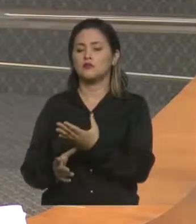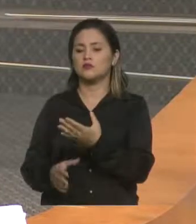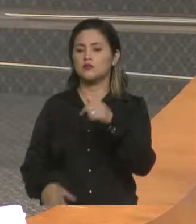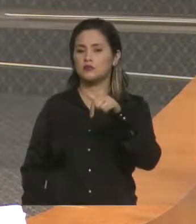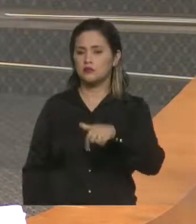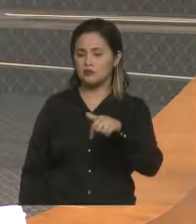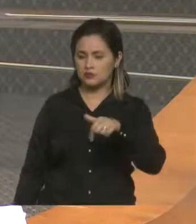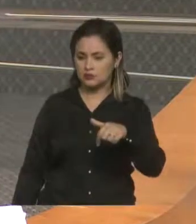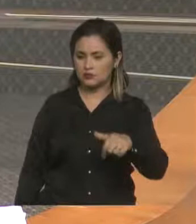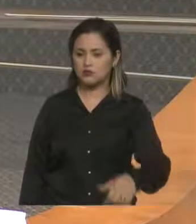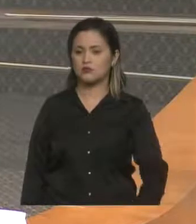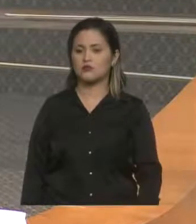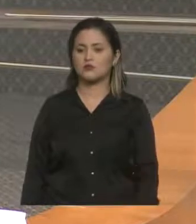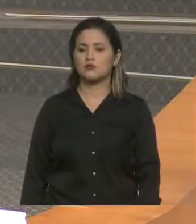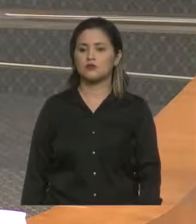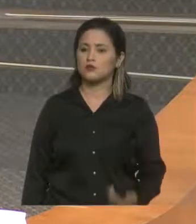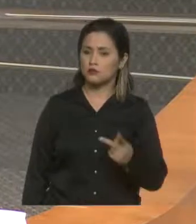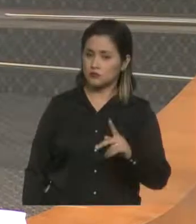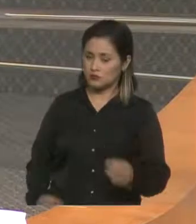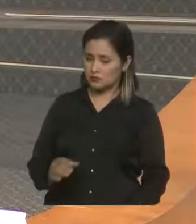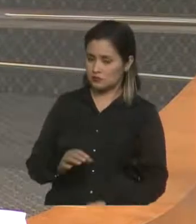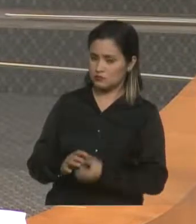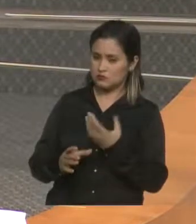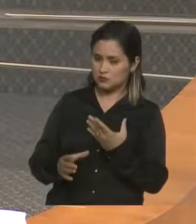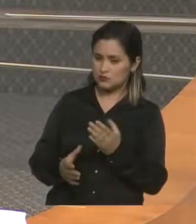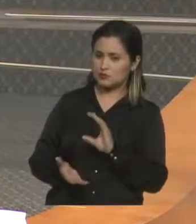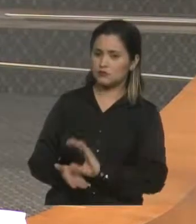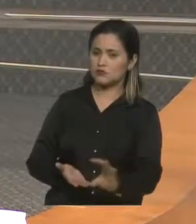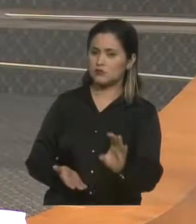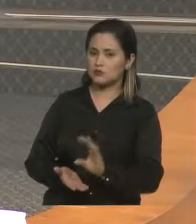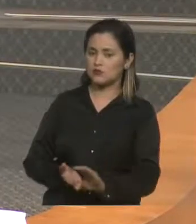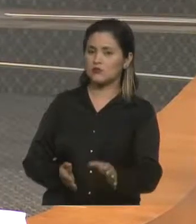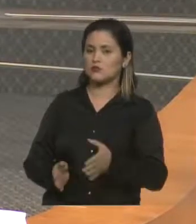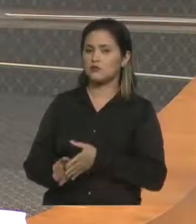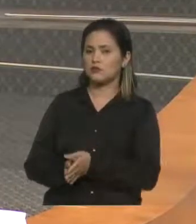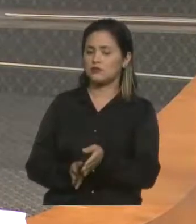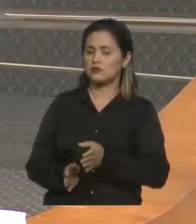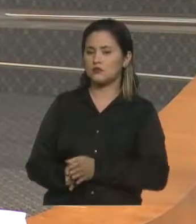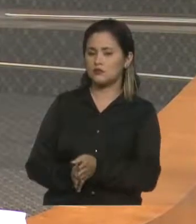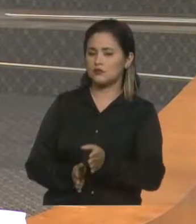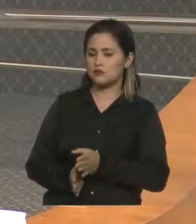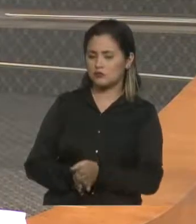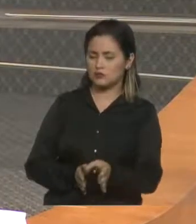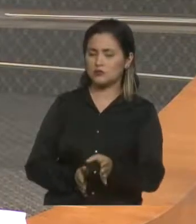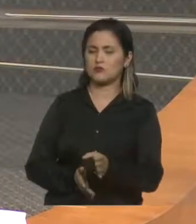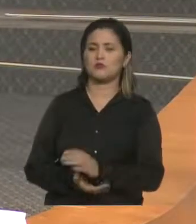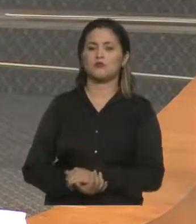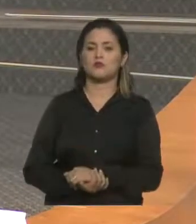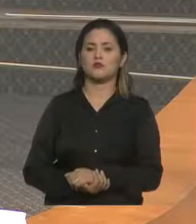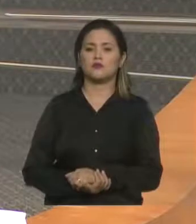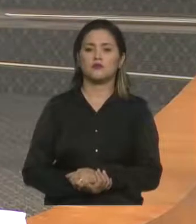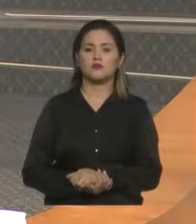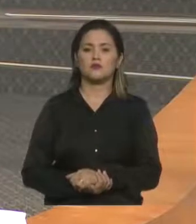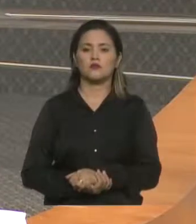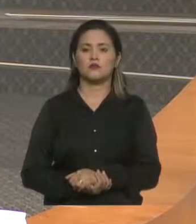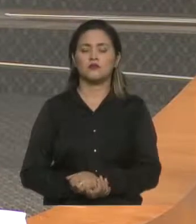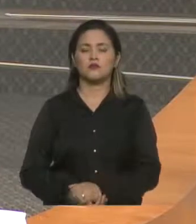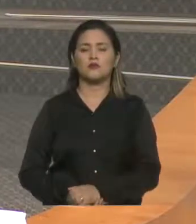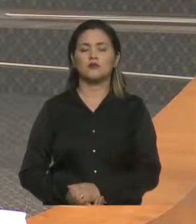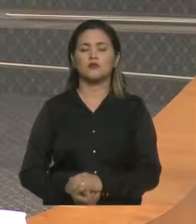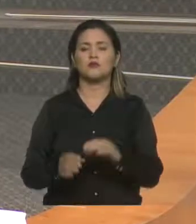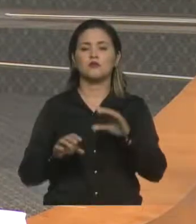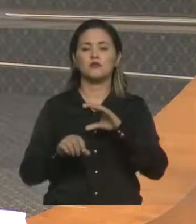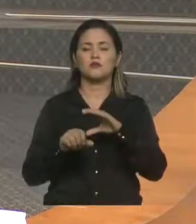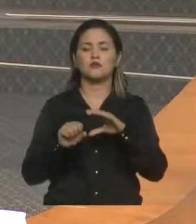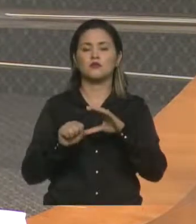e na criação desta PEC, o fundo do Conselho Consultivo está aqui, 5%, artigo